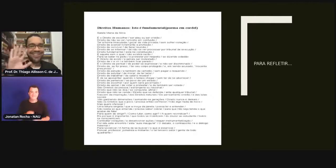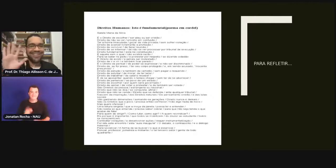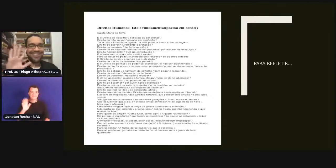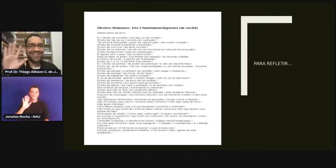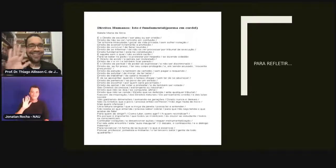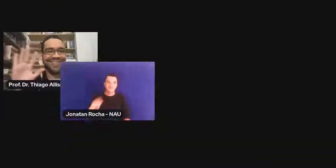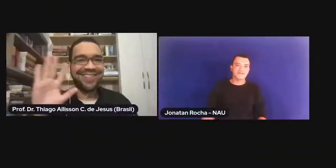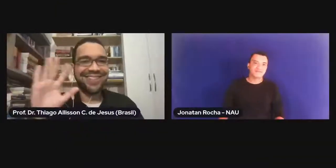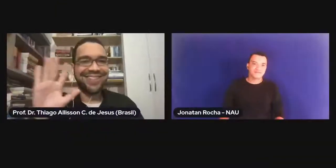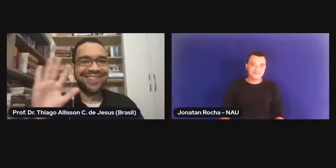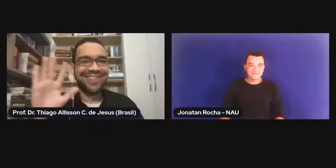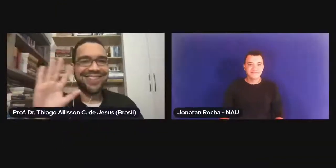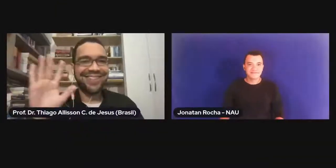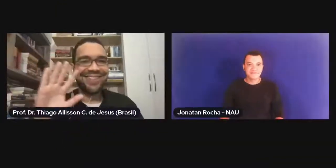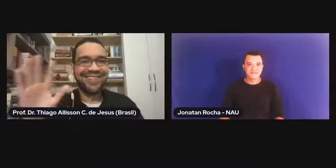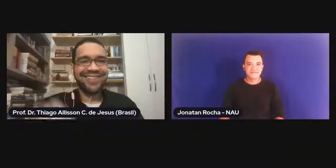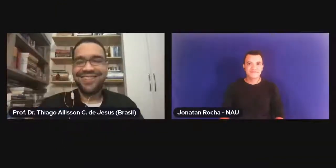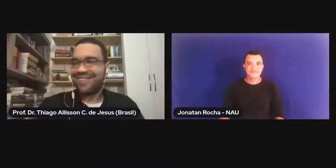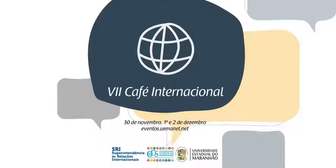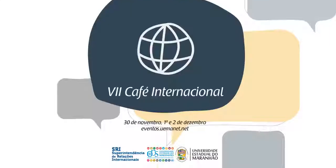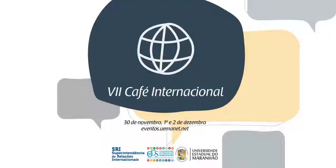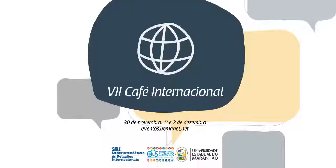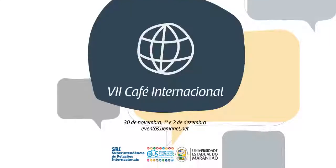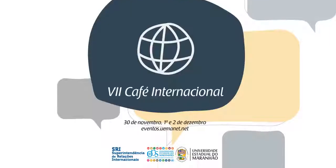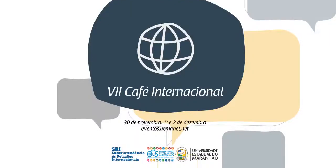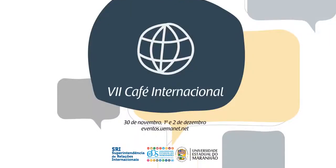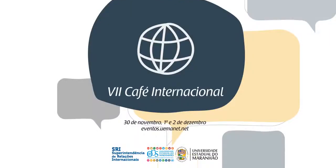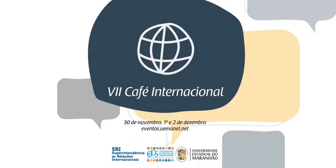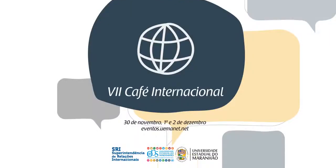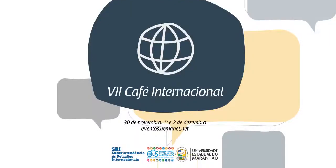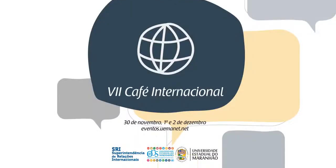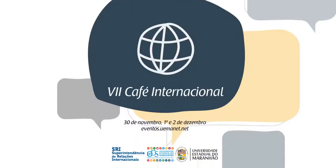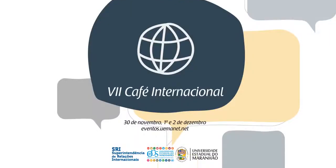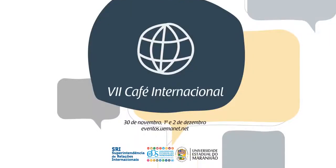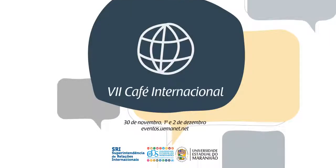até daqui a pouco Obrigado.